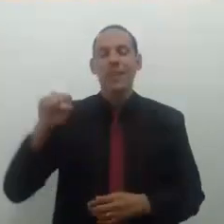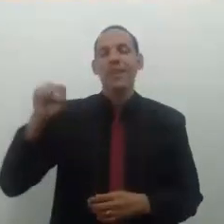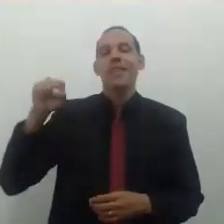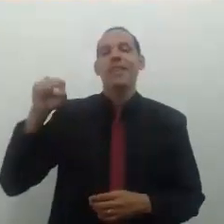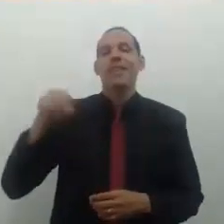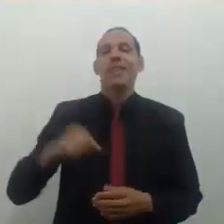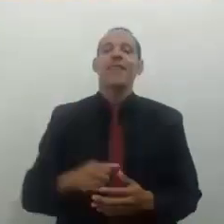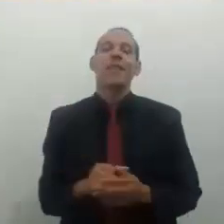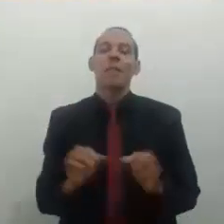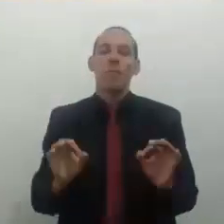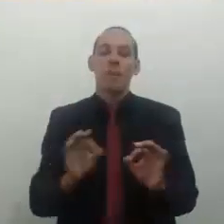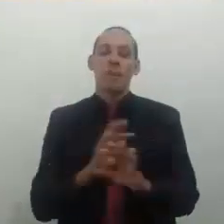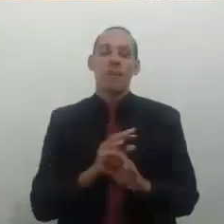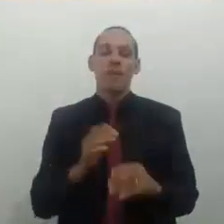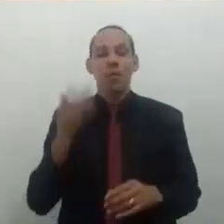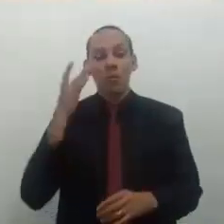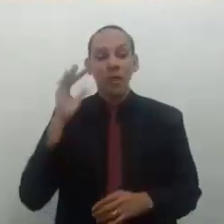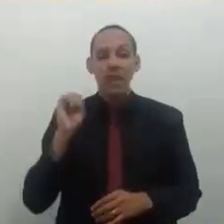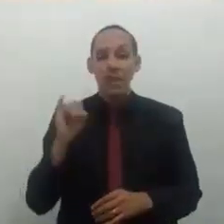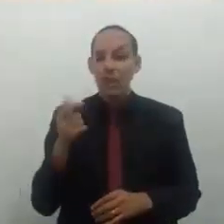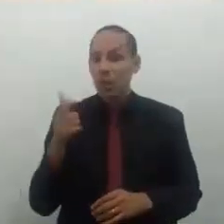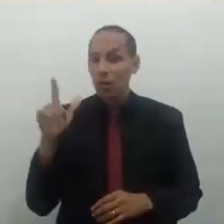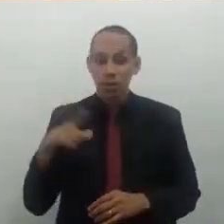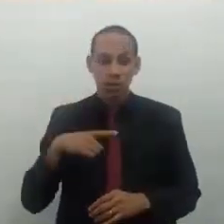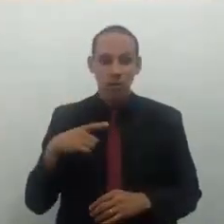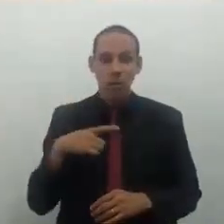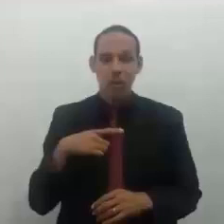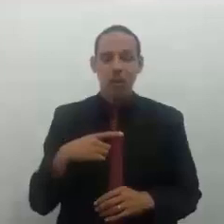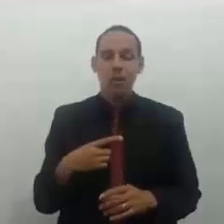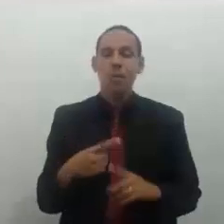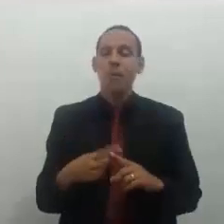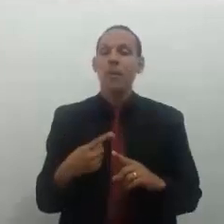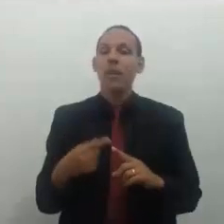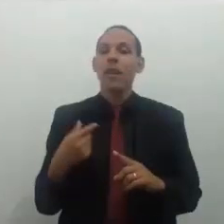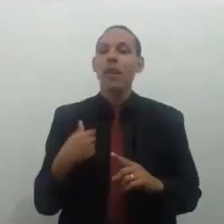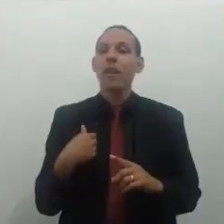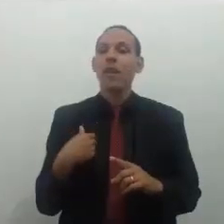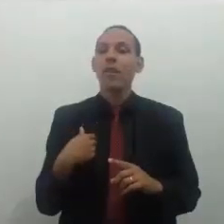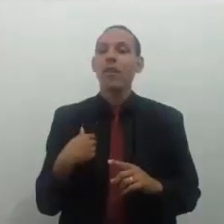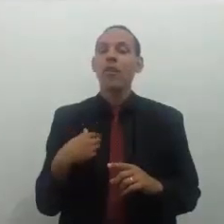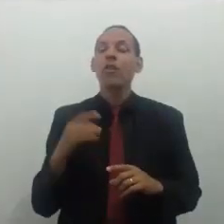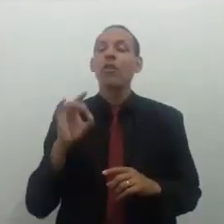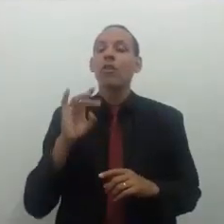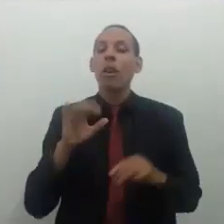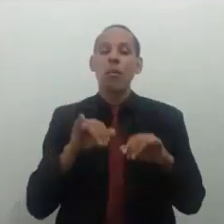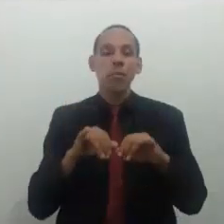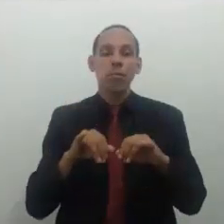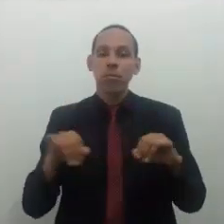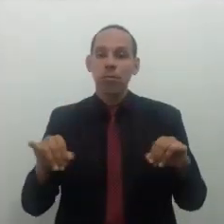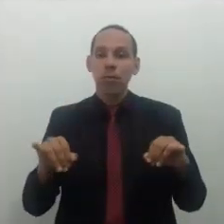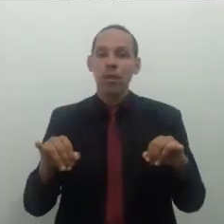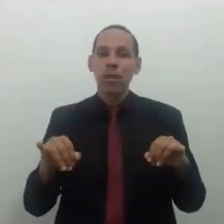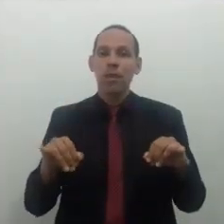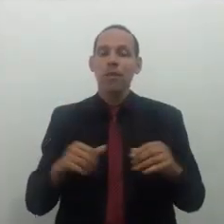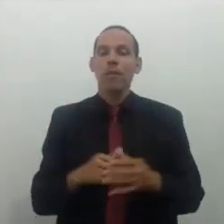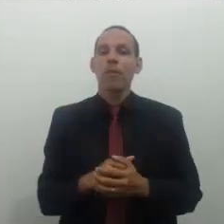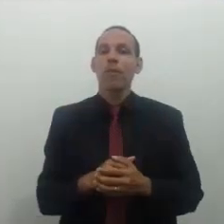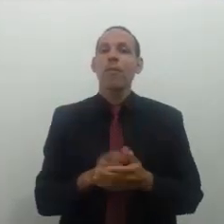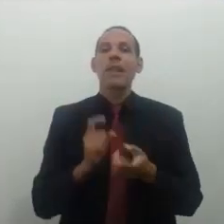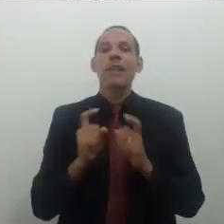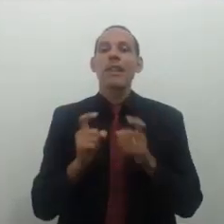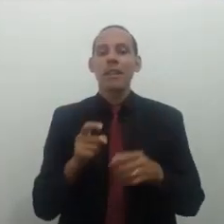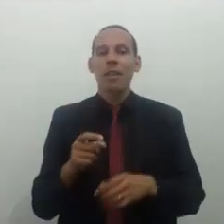pronto eu não sei se tem mais algumas pessoas é porque eu tô passando aqui só para fazer um comunicado que não vai ser possível realizar vocês são